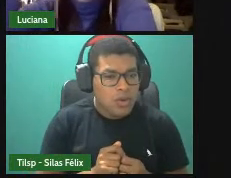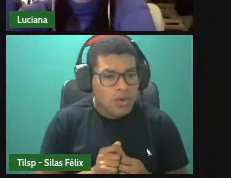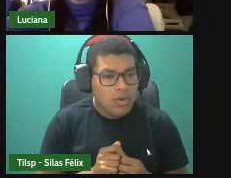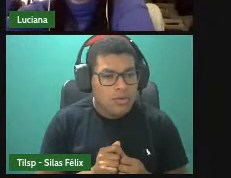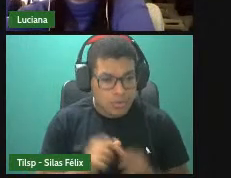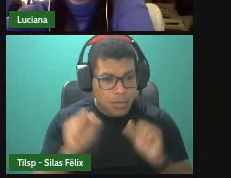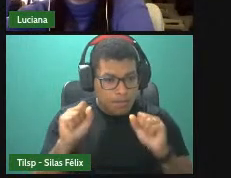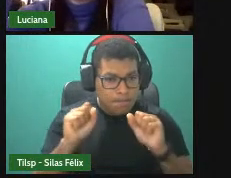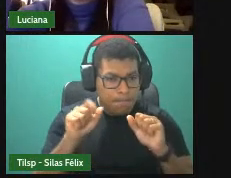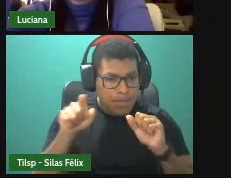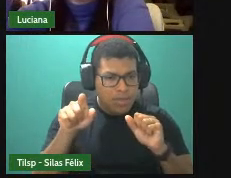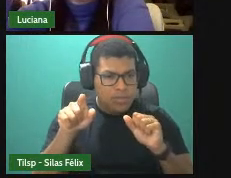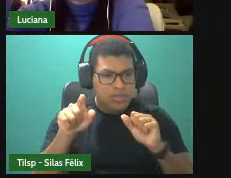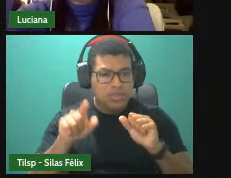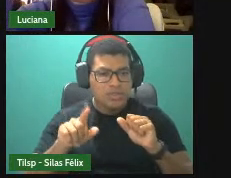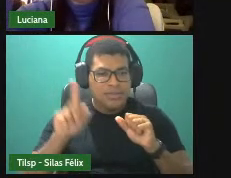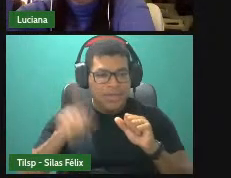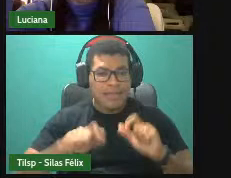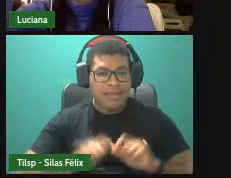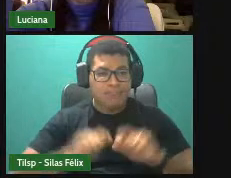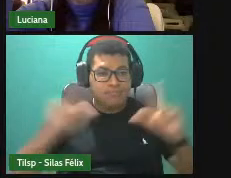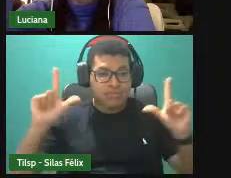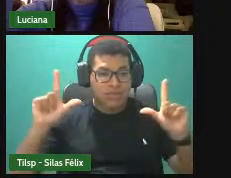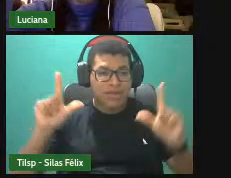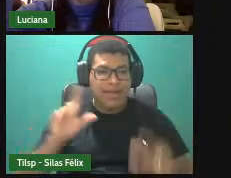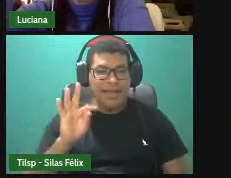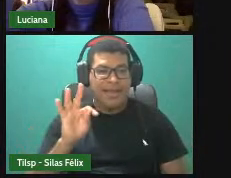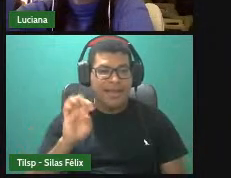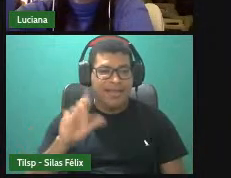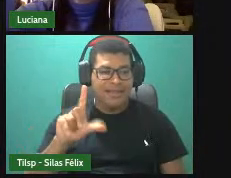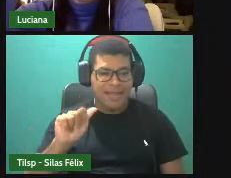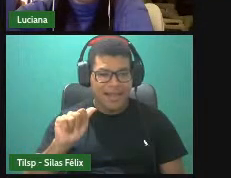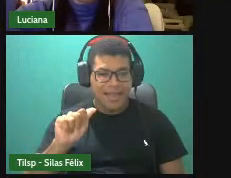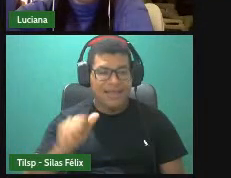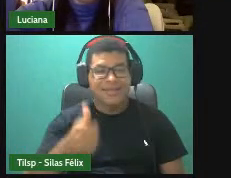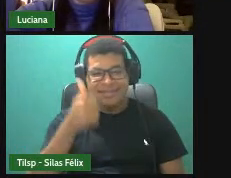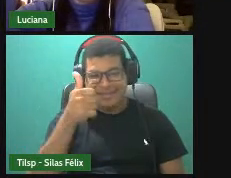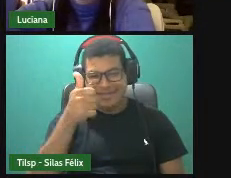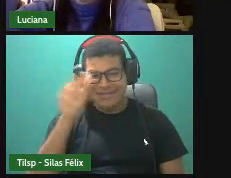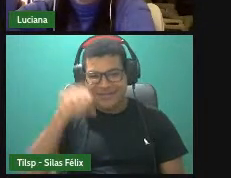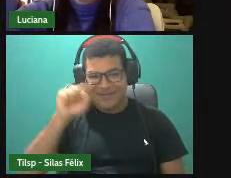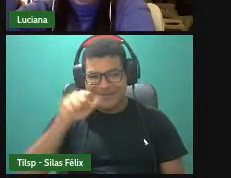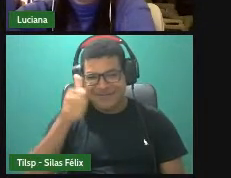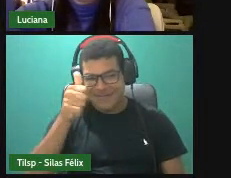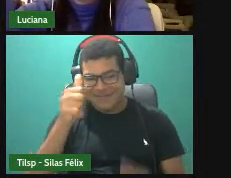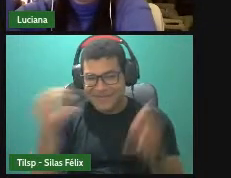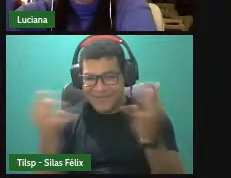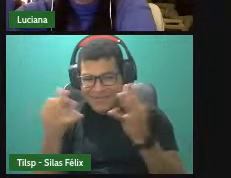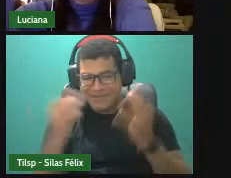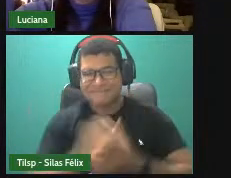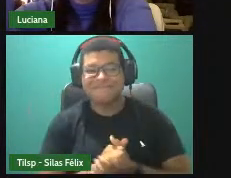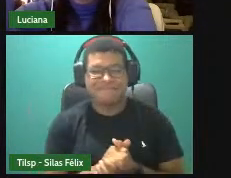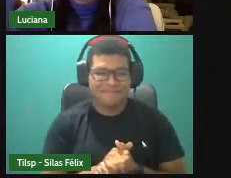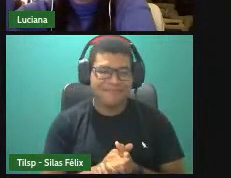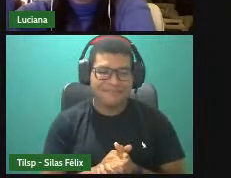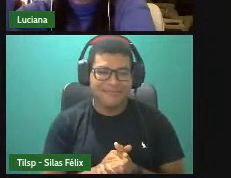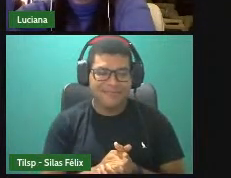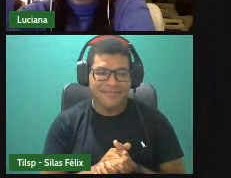Você poderia compartilhar em tela cheia, por favor? Isso. Assim? Perfeito. Ok. Perfeito.